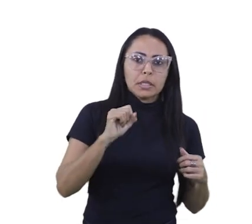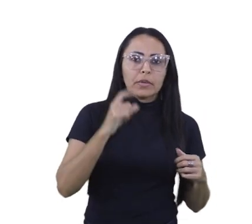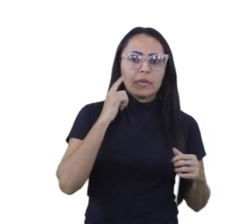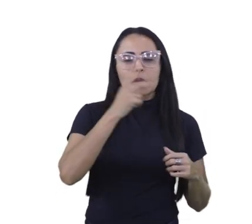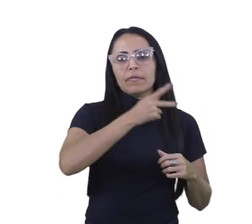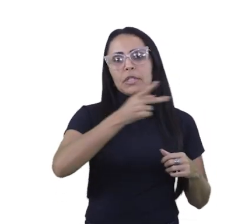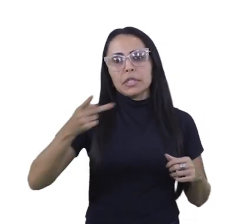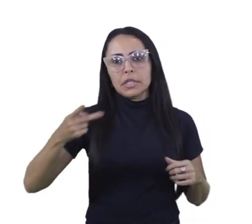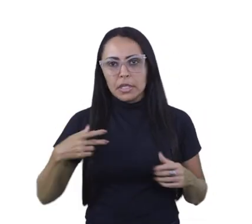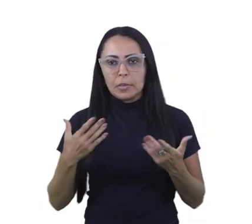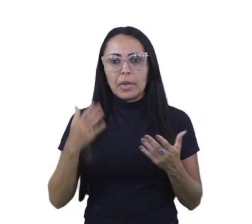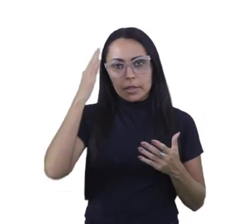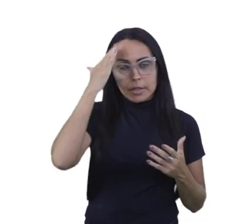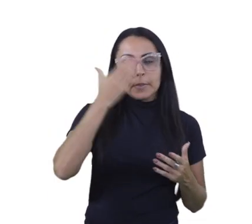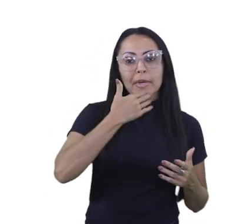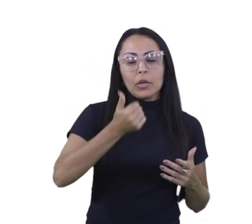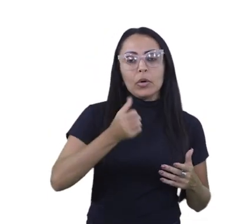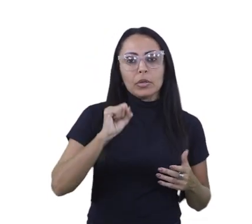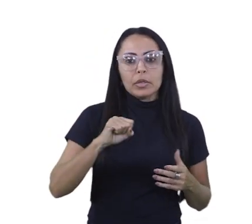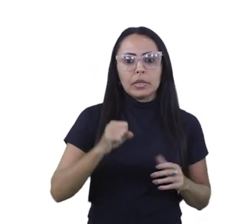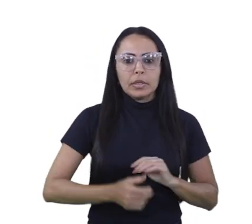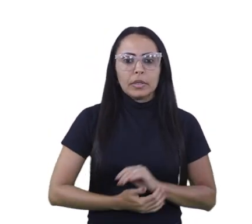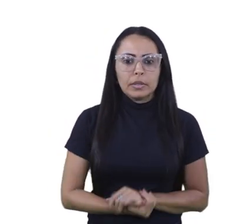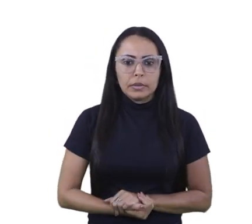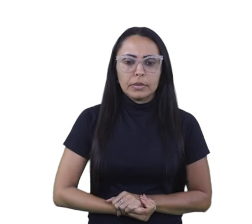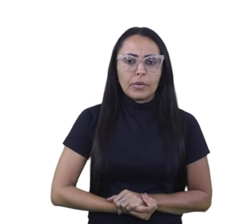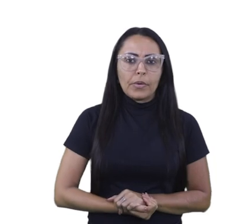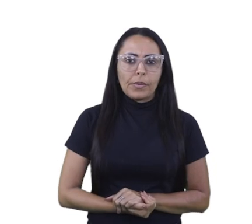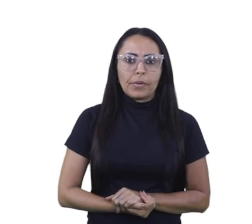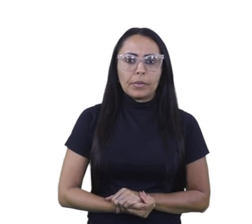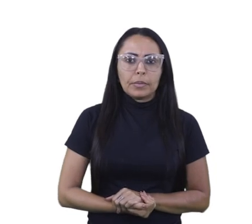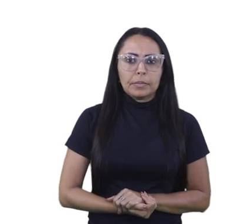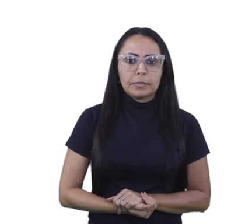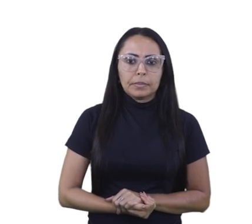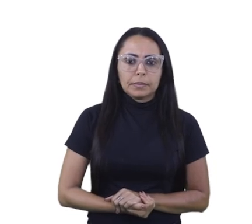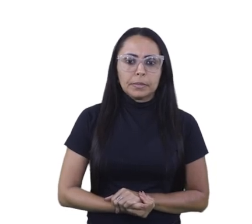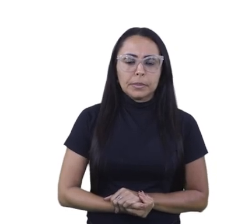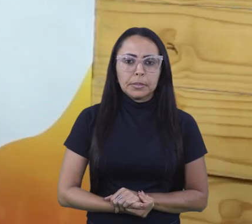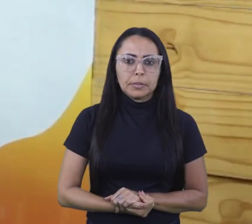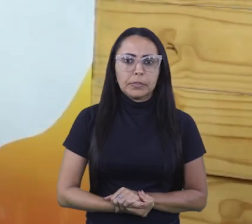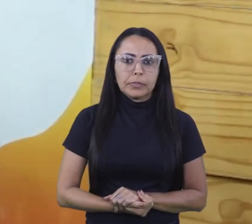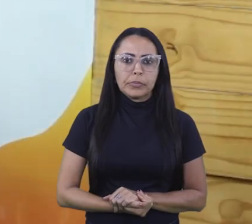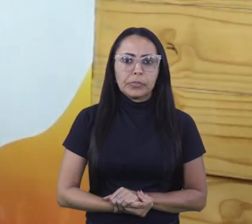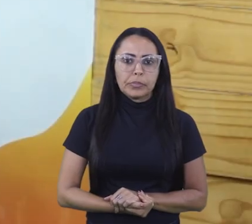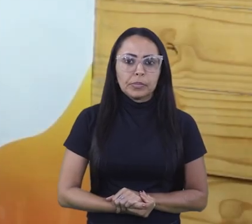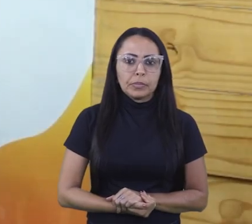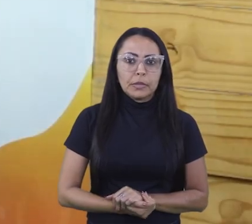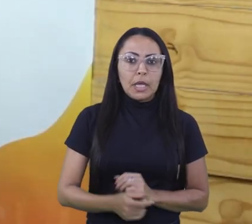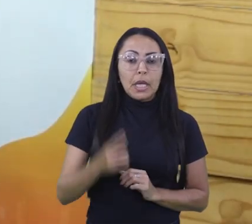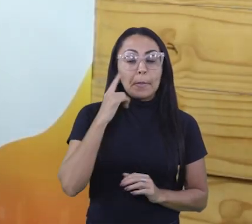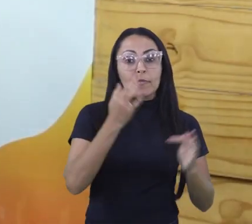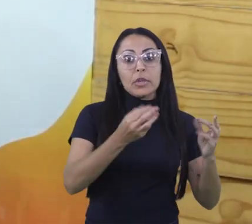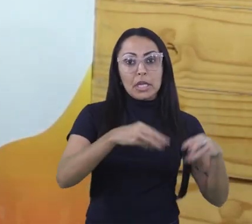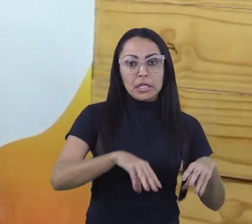visita para entender melhor como é que essa notação, essa classificação funciona, tá bom? E aí, para